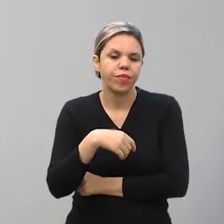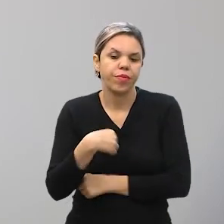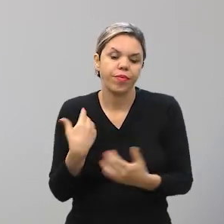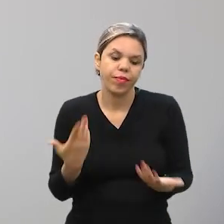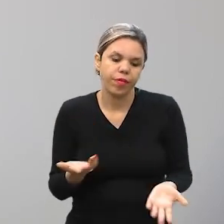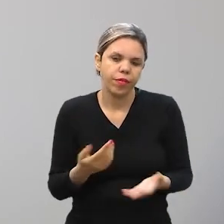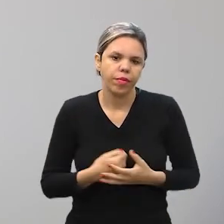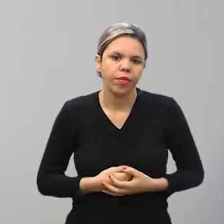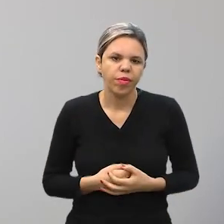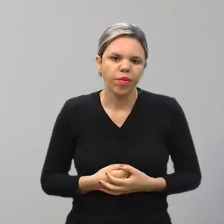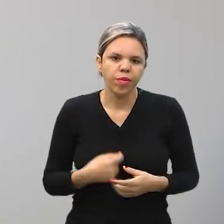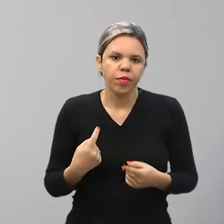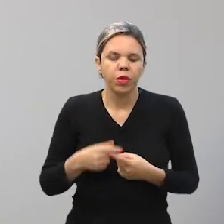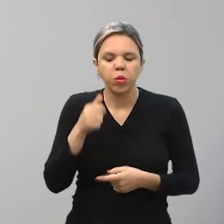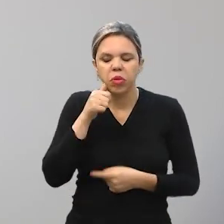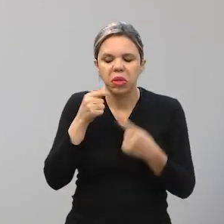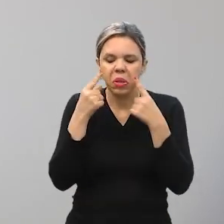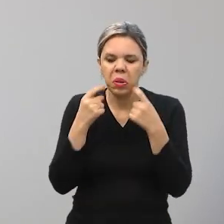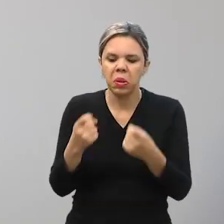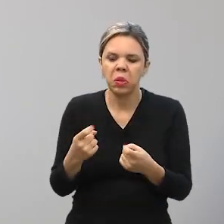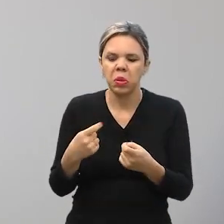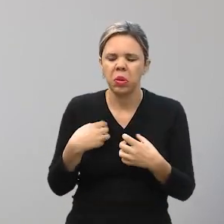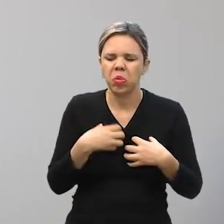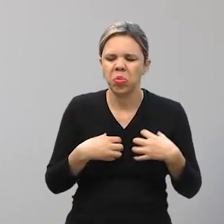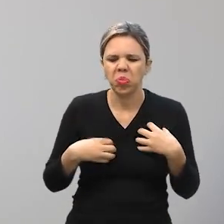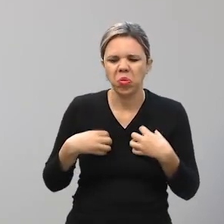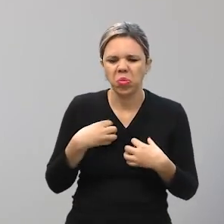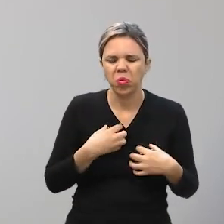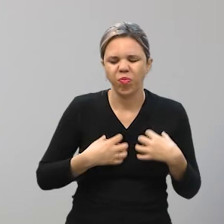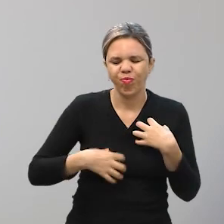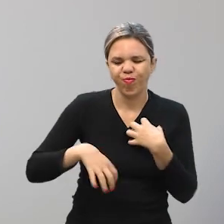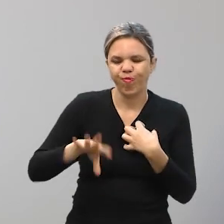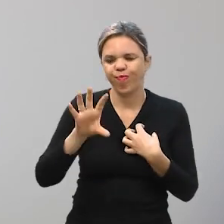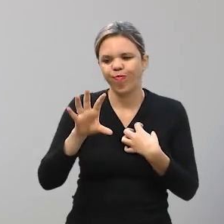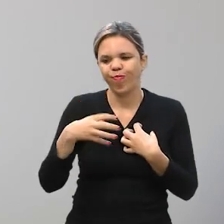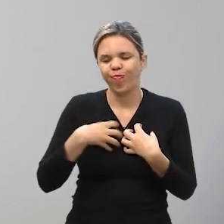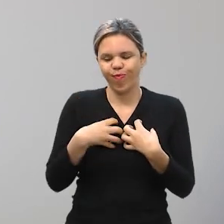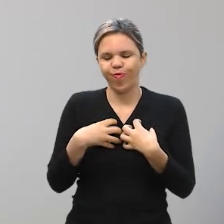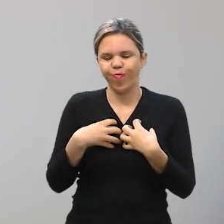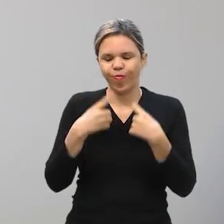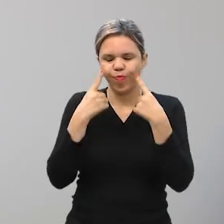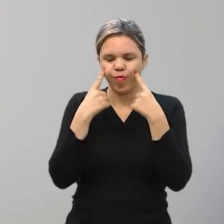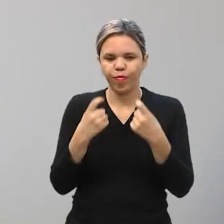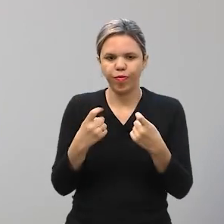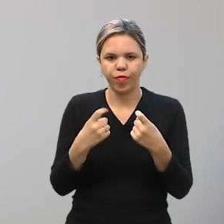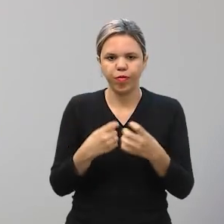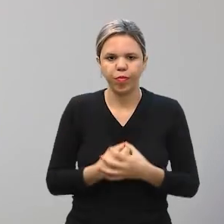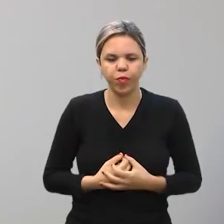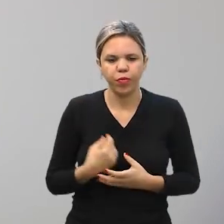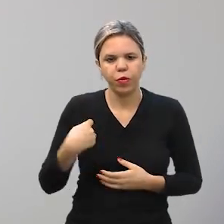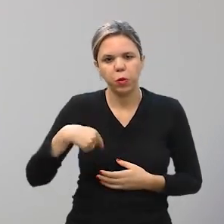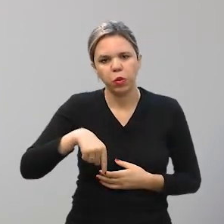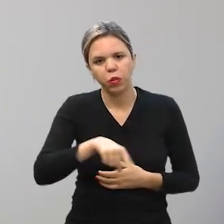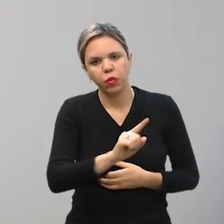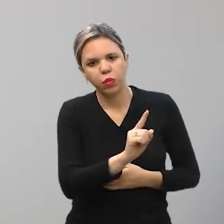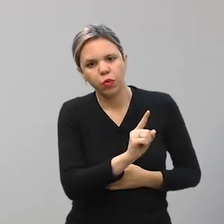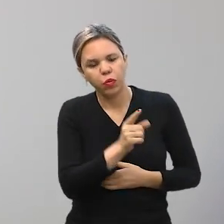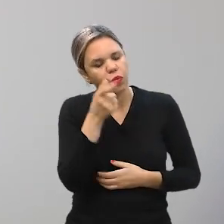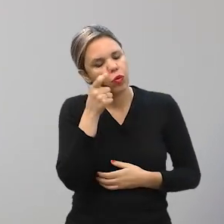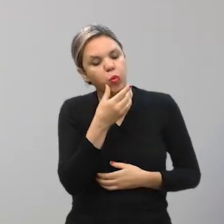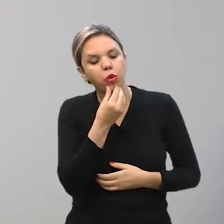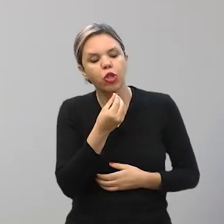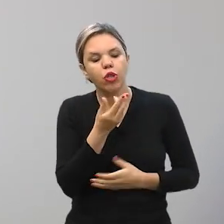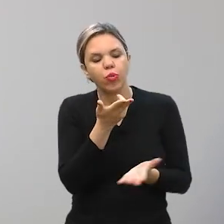Então, porque ela chorou, meu tendão de Aquiles é o choro. Fui lá ver o